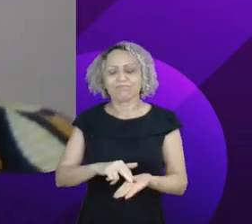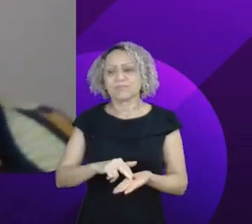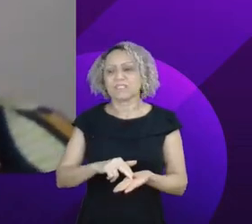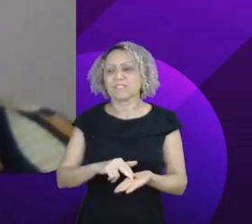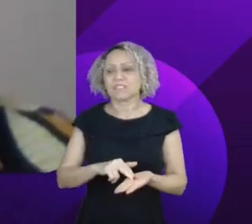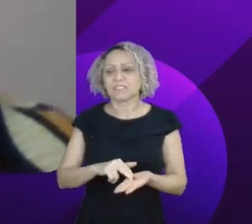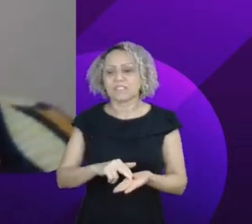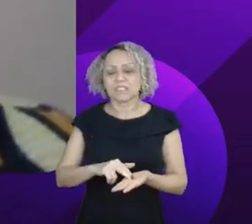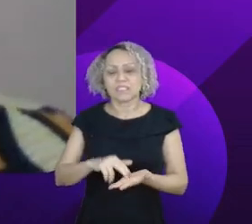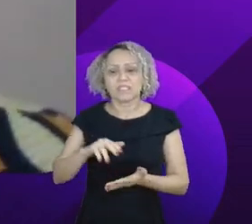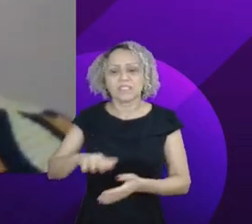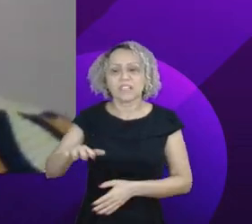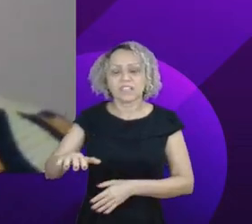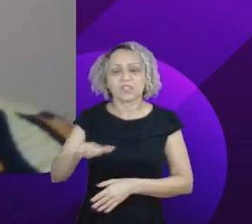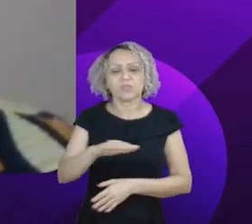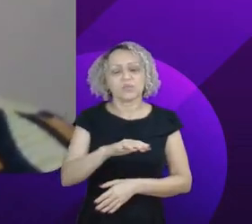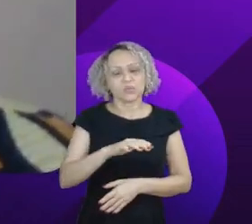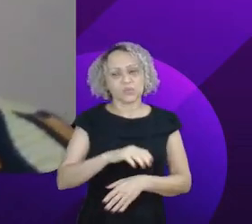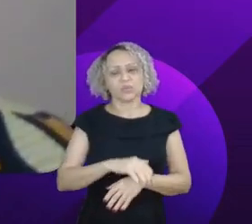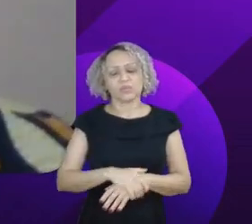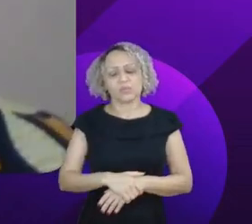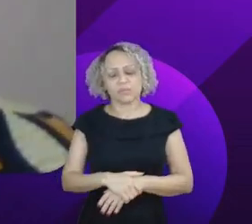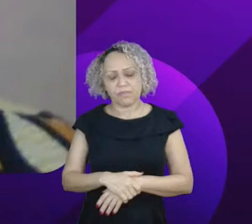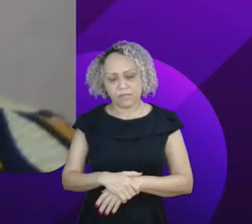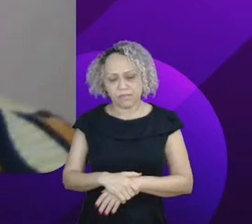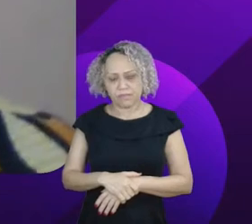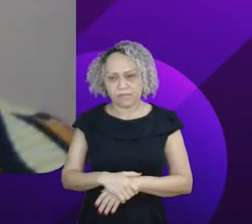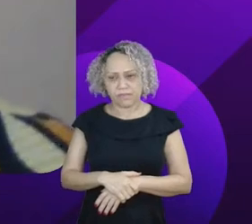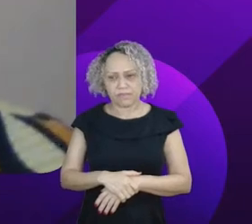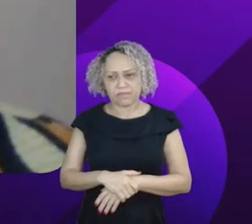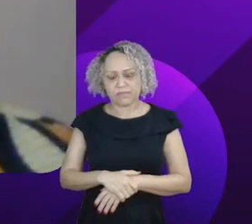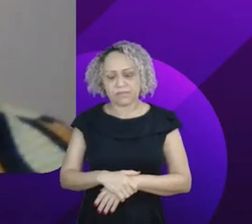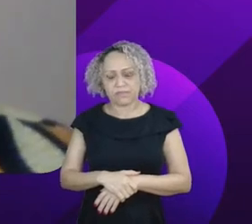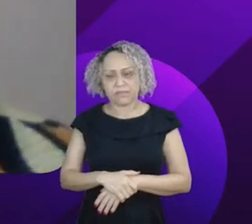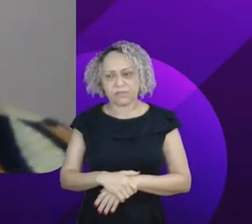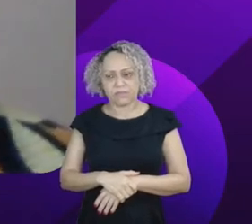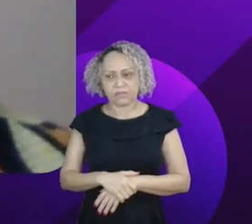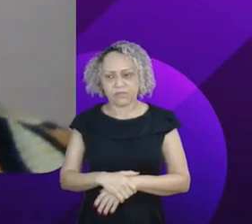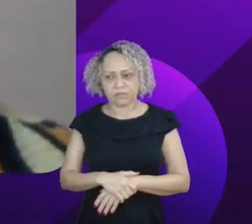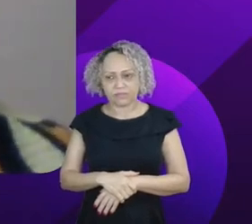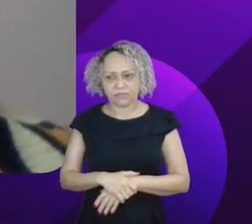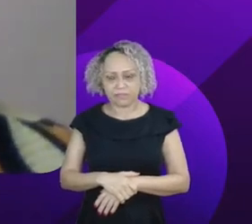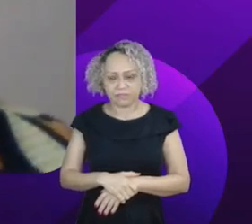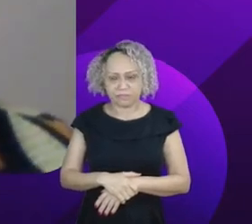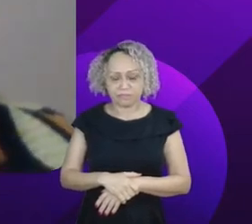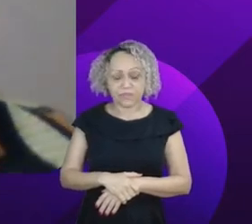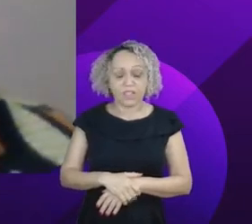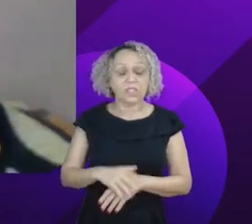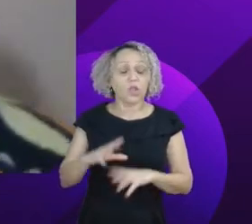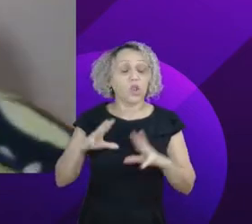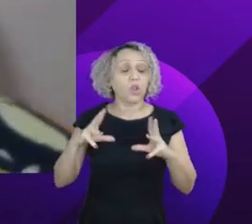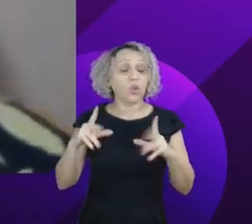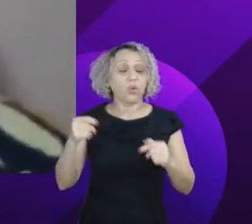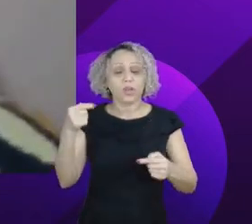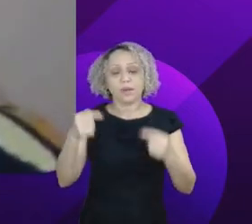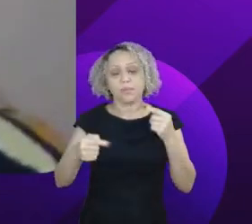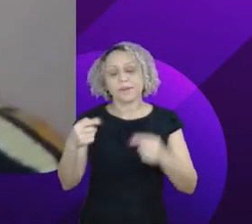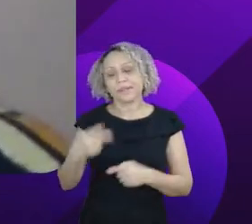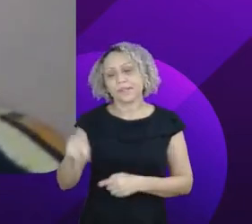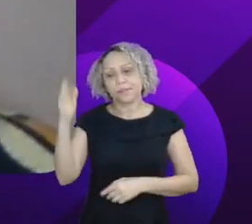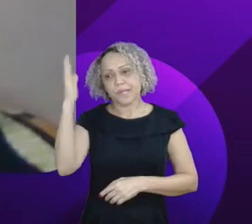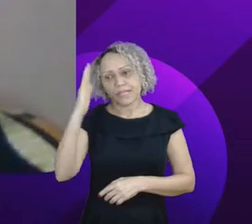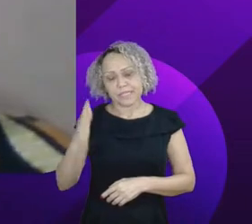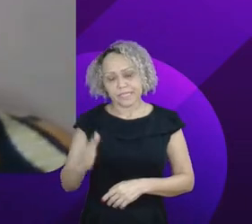em toda e qualquer dimensão do fazer político brasileiro. Eu acho que